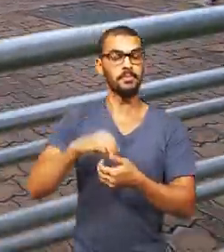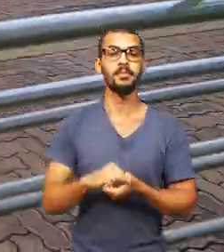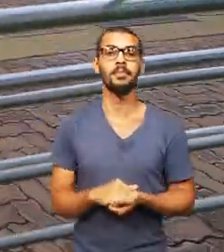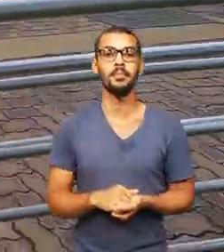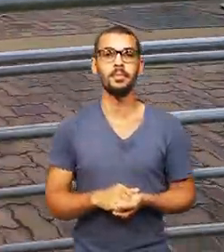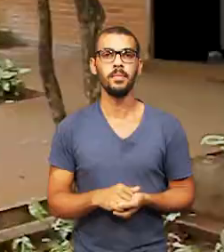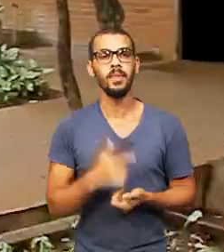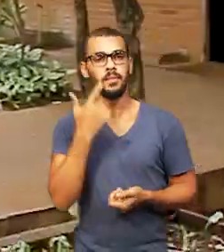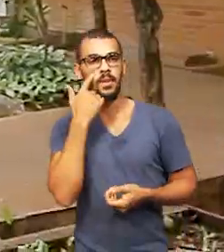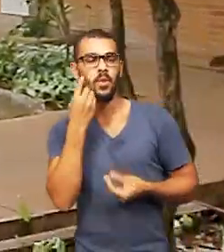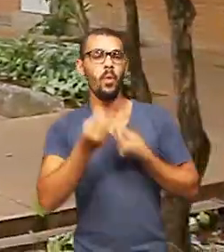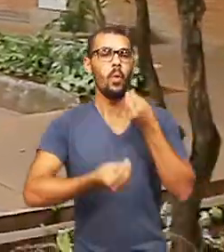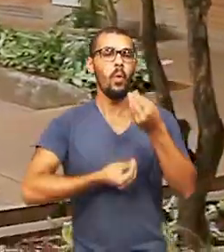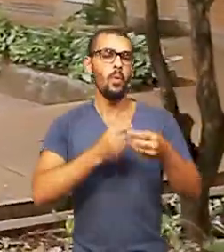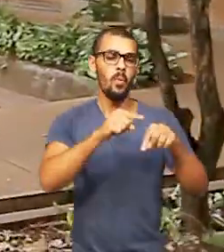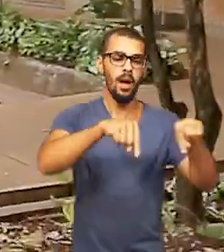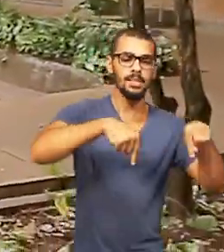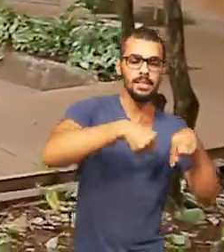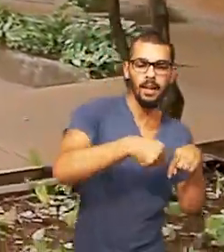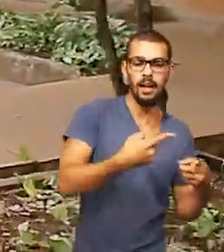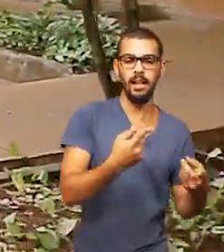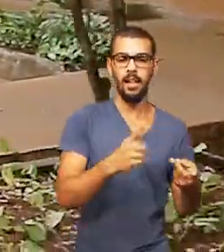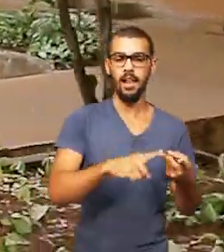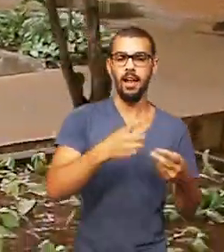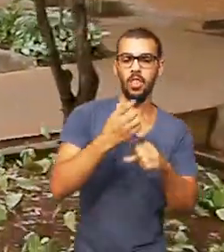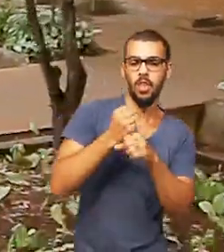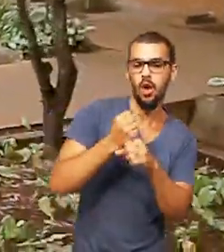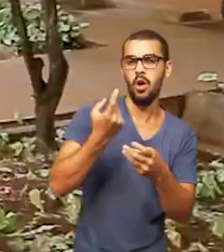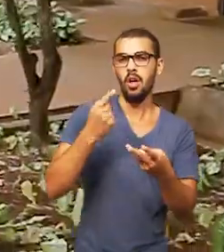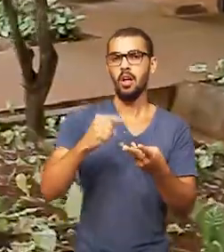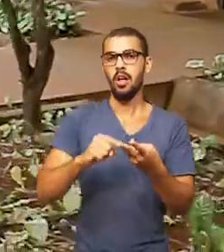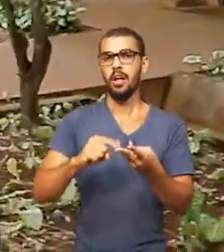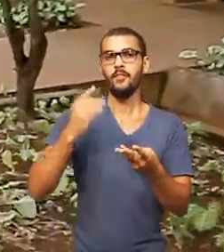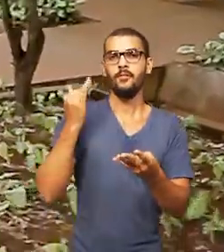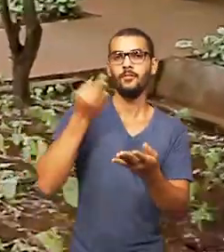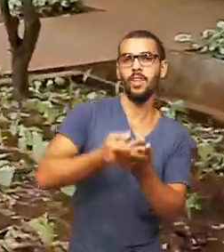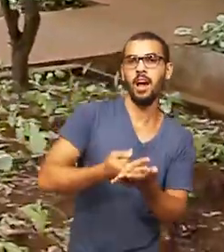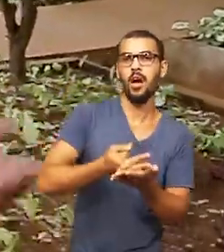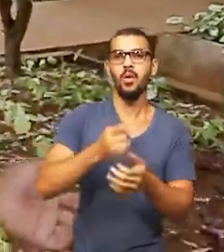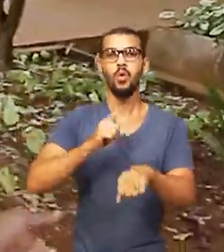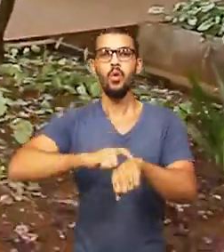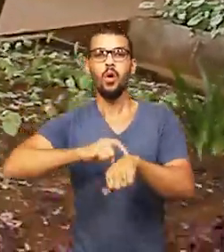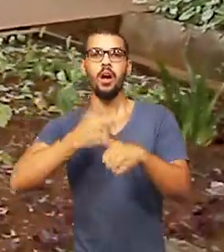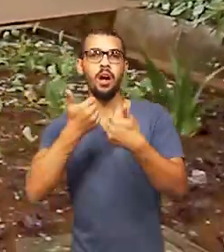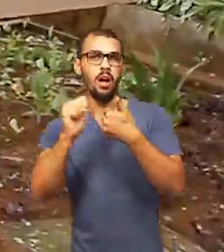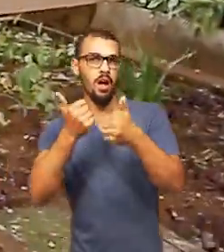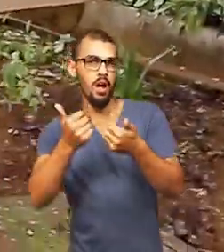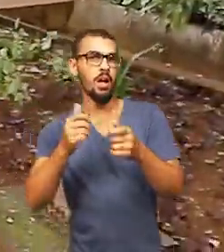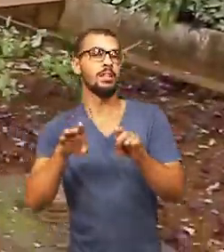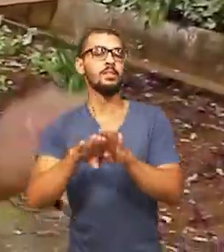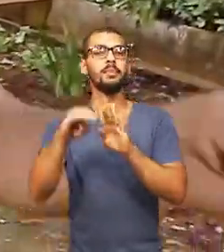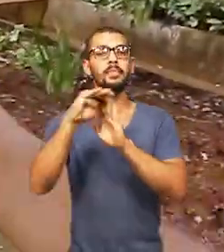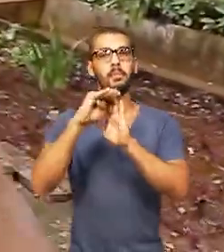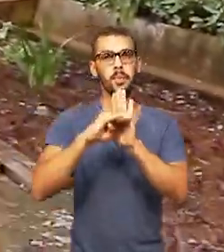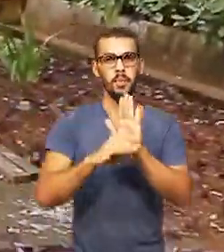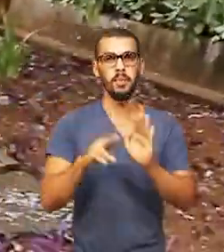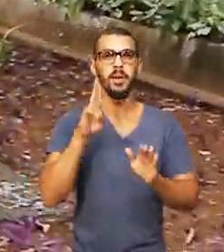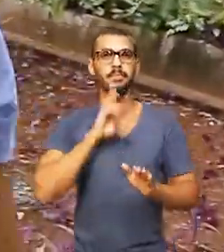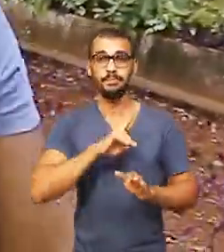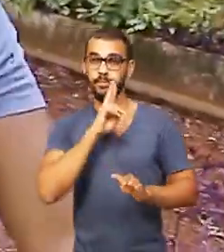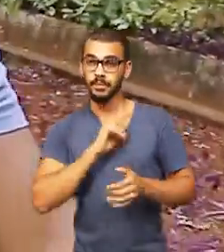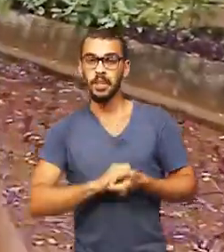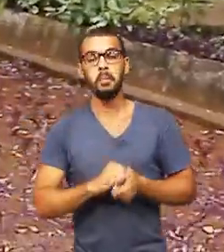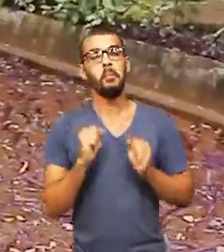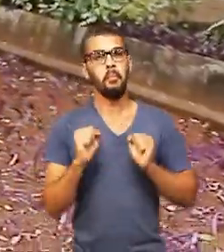Para facilitar no acesso às informações sobre salas de aula, notas, faltas, horário dos ônibus de intercâmbio e o cardápio dos